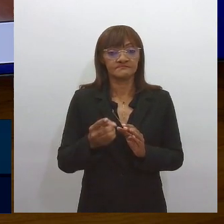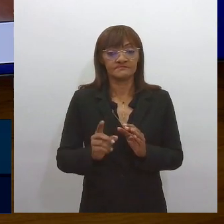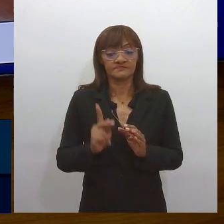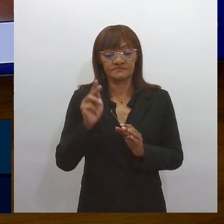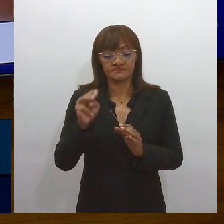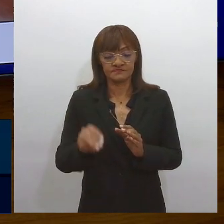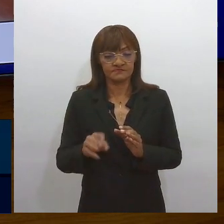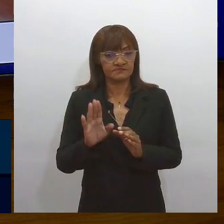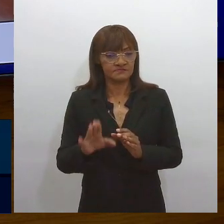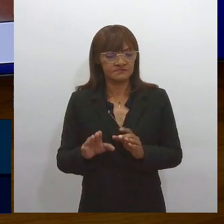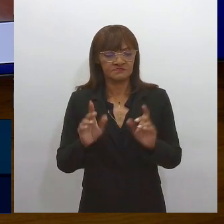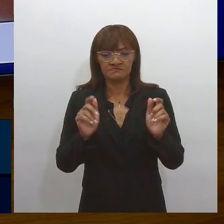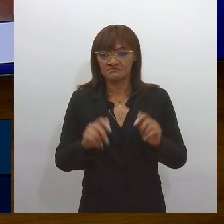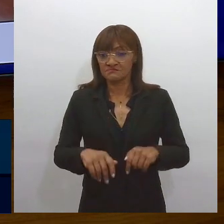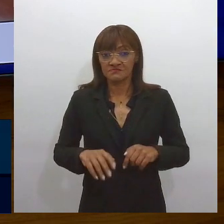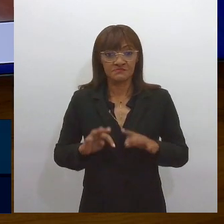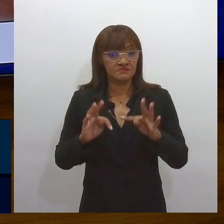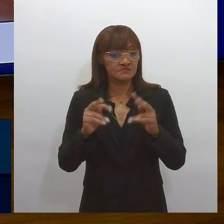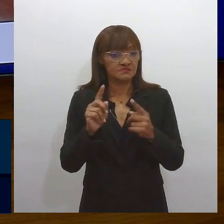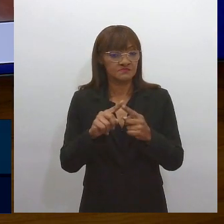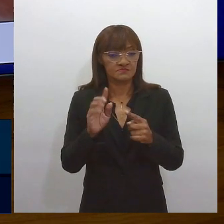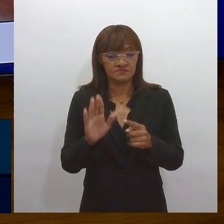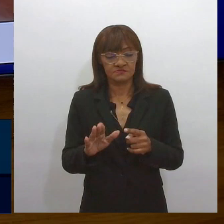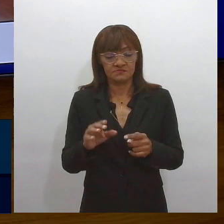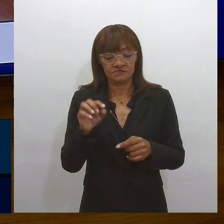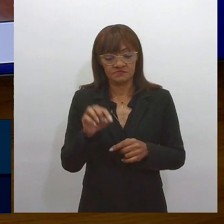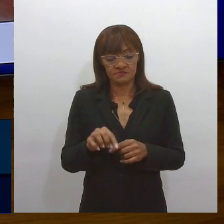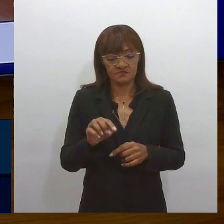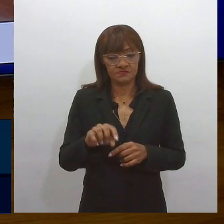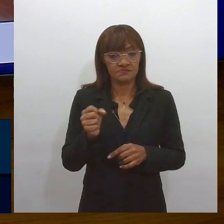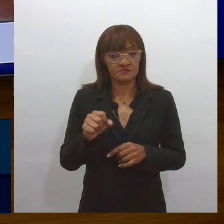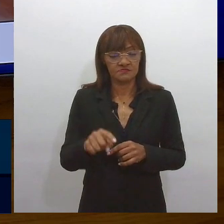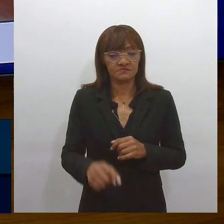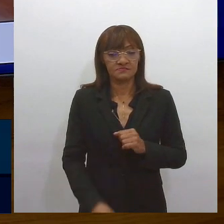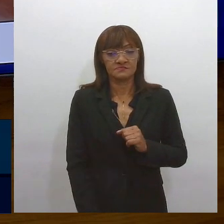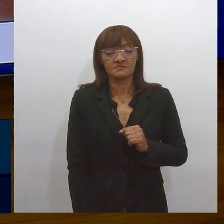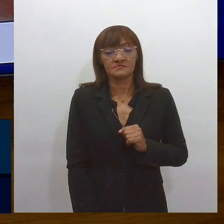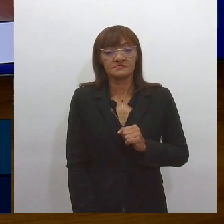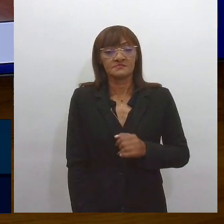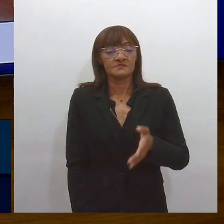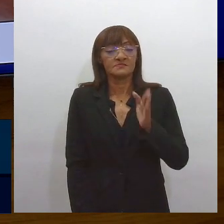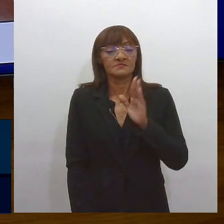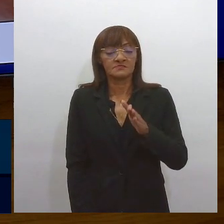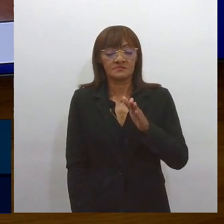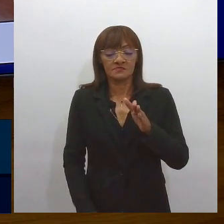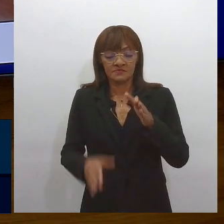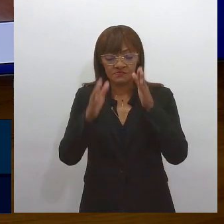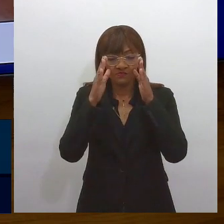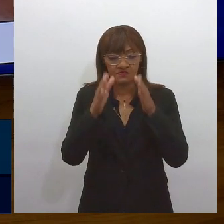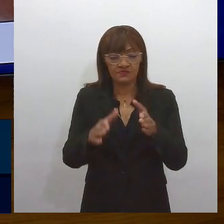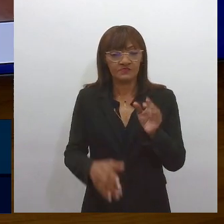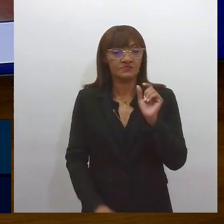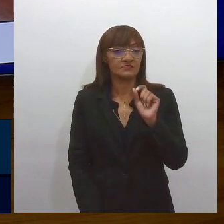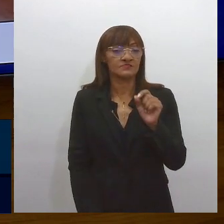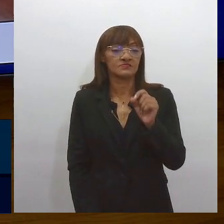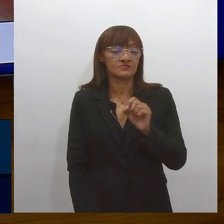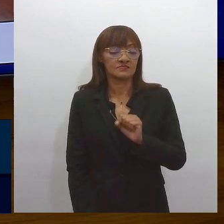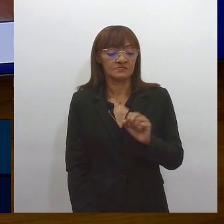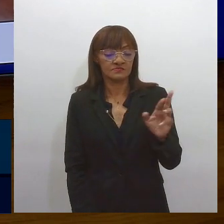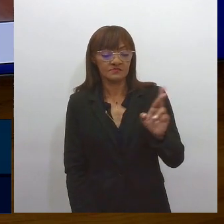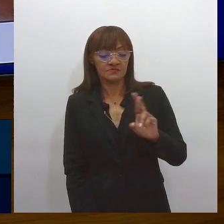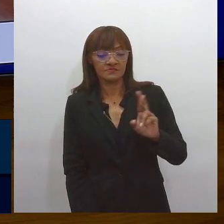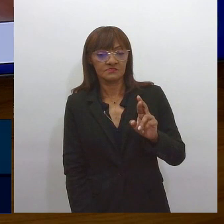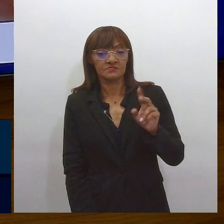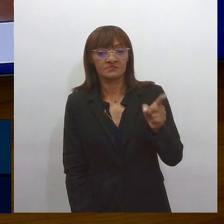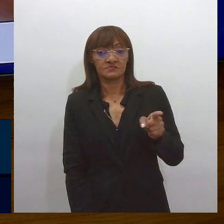no estado de Sergipe a gente é muito focado na questão eh Rodoviária mas Mas quando você vai no Amazonas por exemplo no Estado